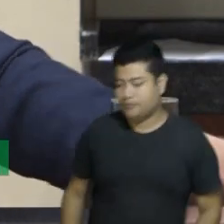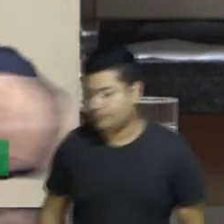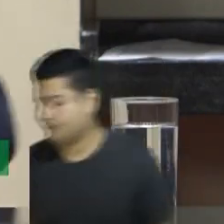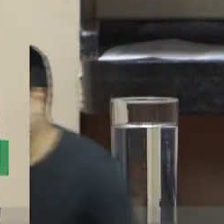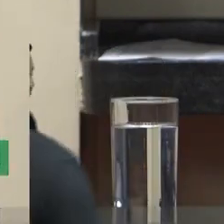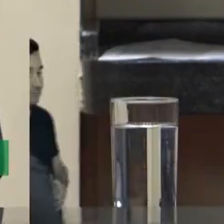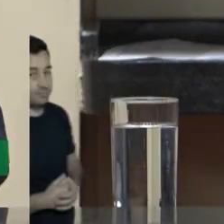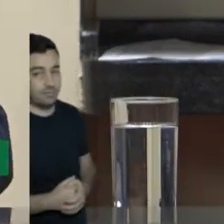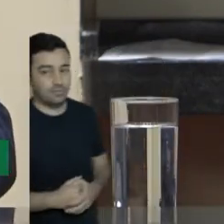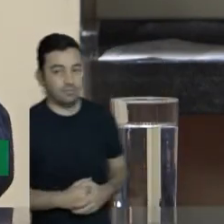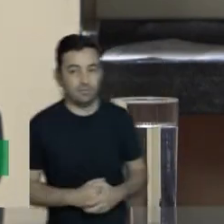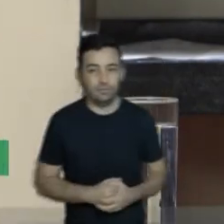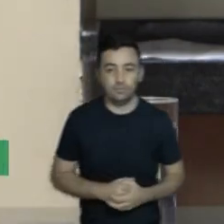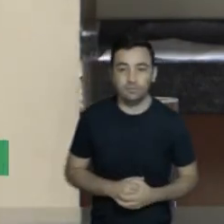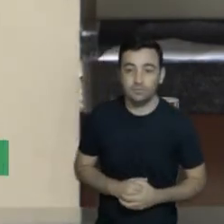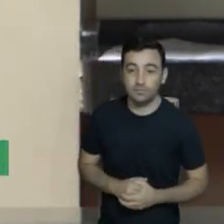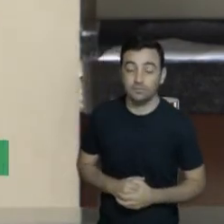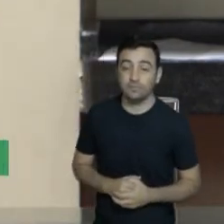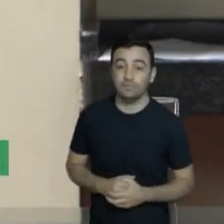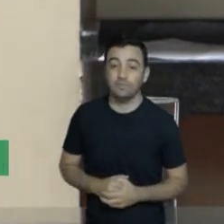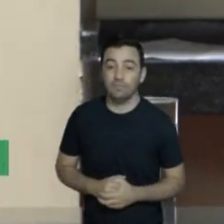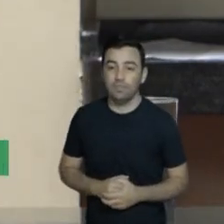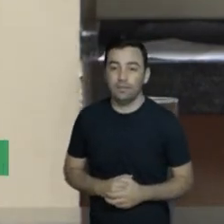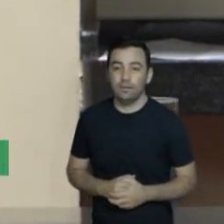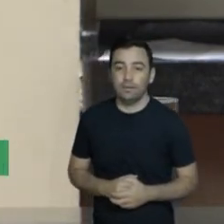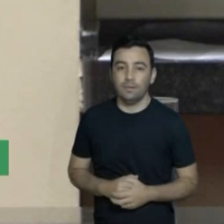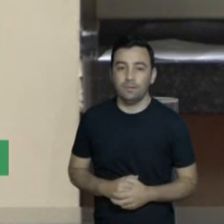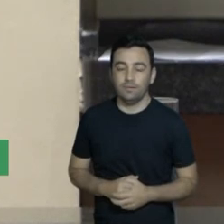nossa Assembleia Legislativa.